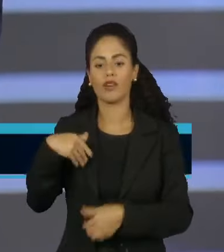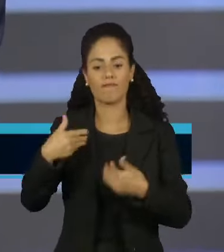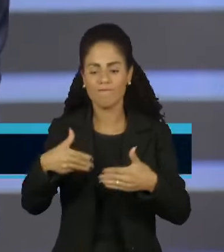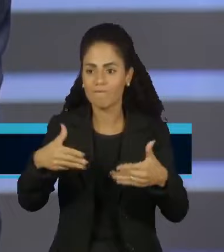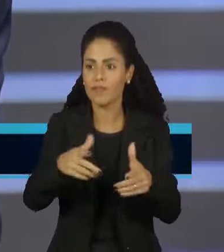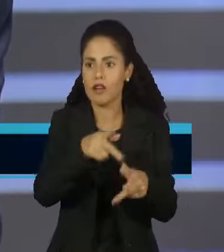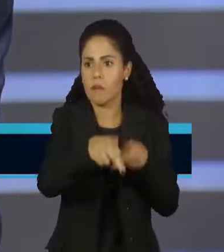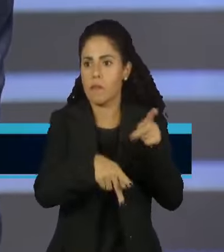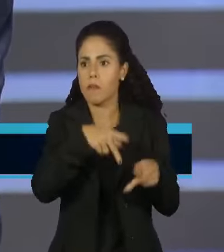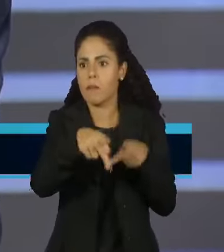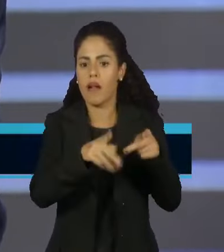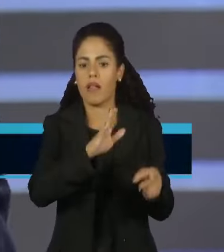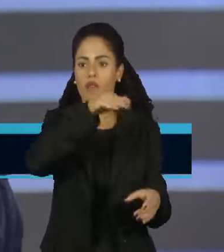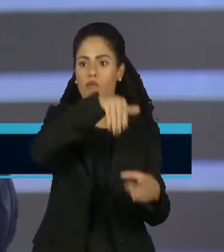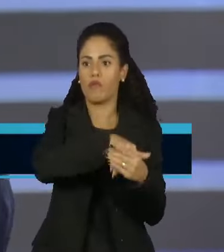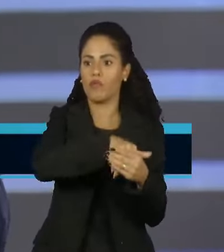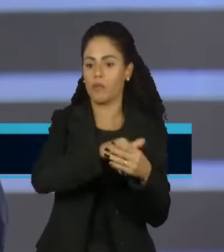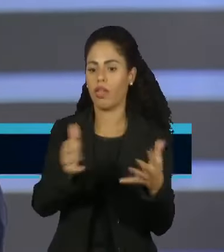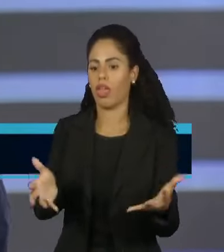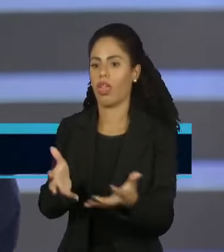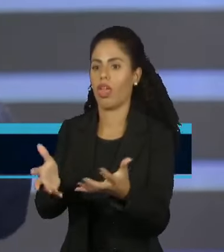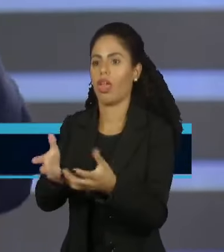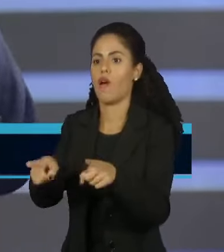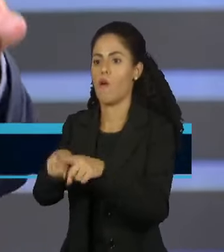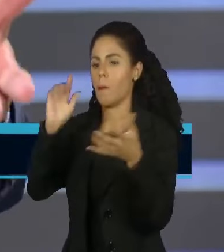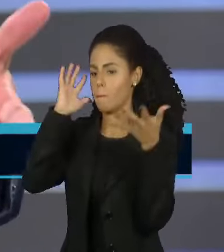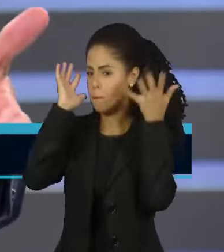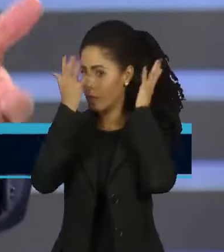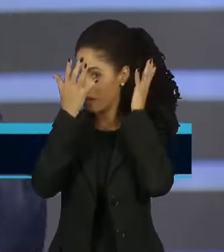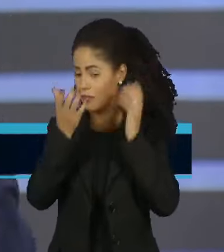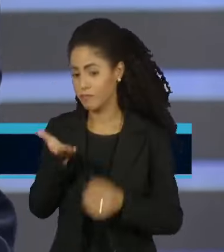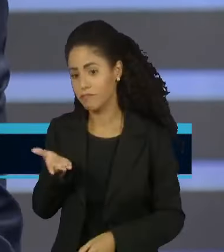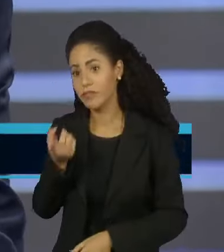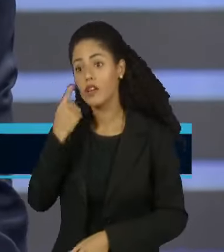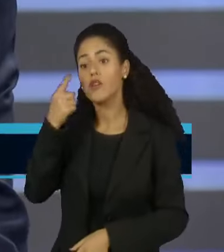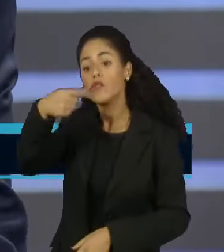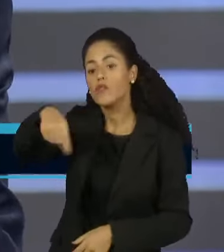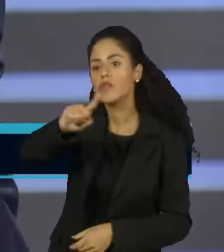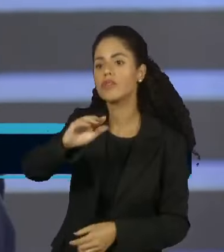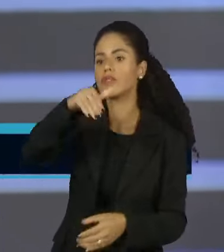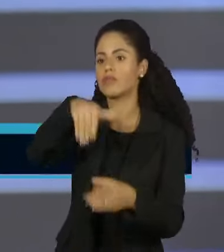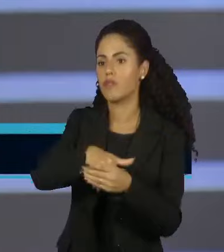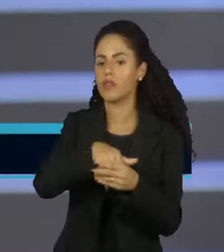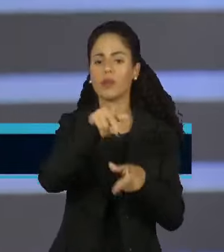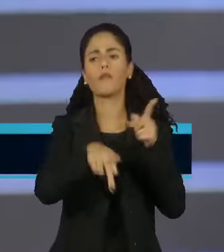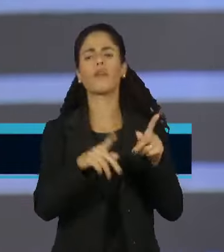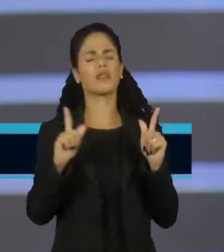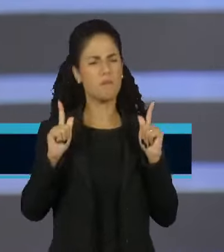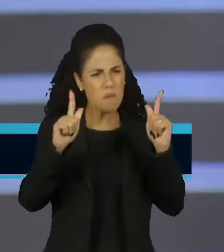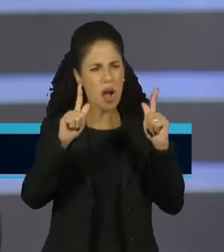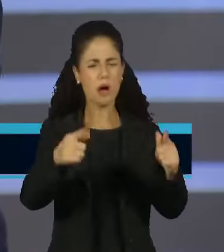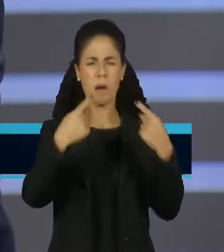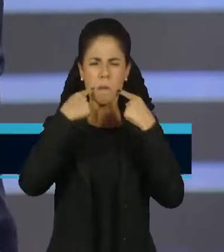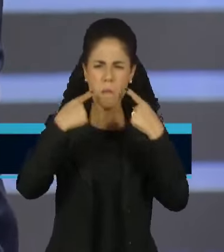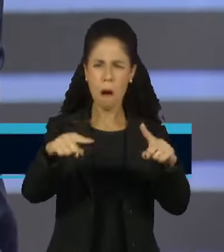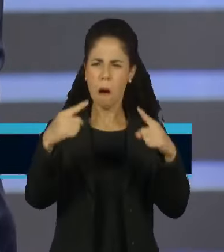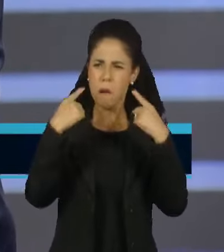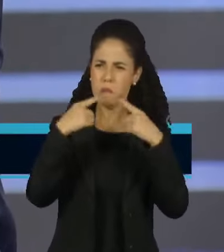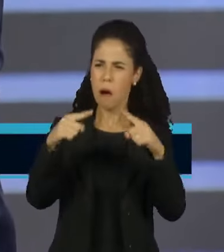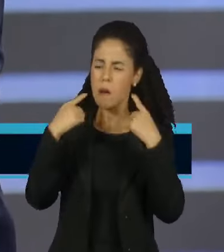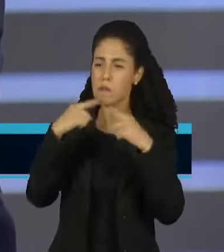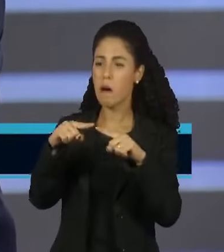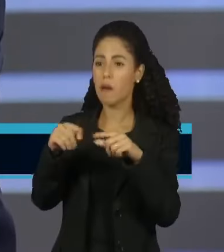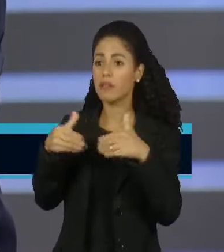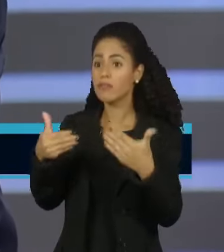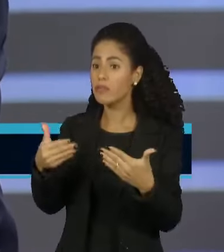da população para votar no Milei. Agora, outra coisa é o seguinte, você vota, a população vai para a rua, reclama, quer dizer,